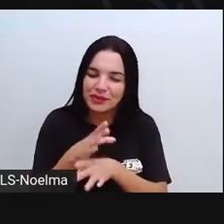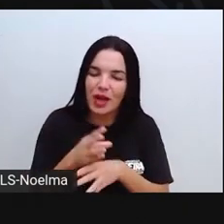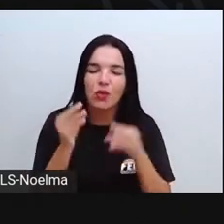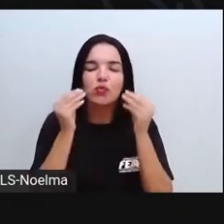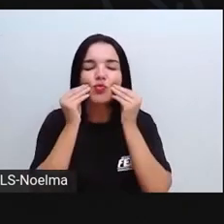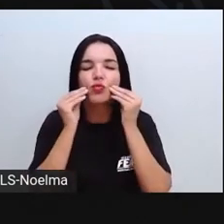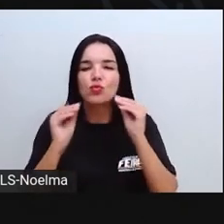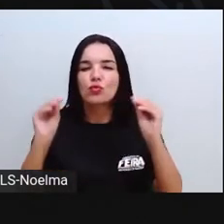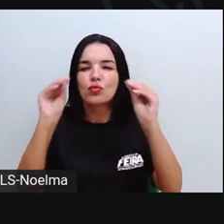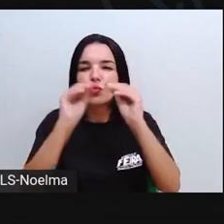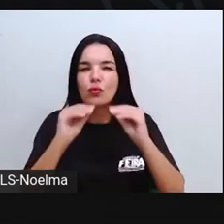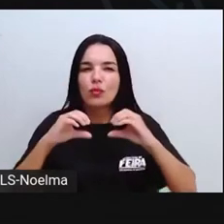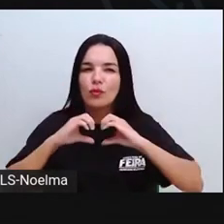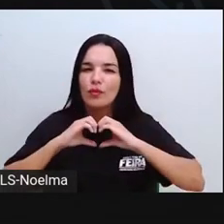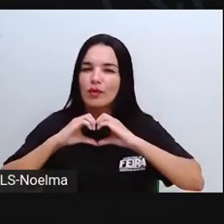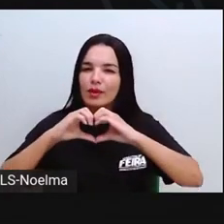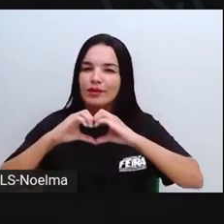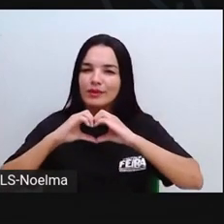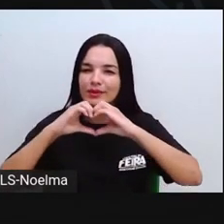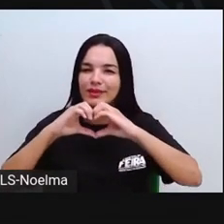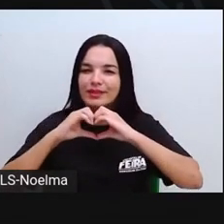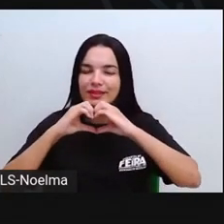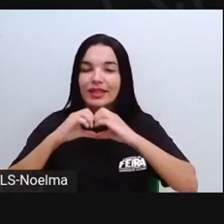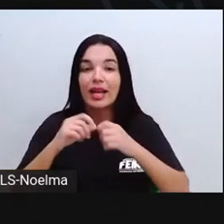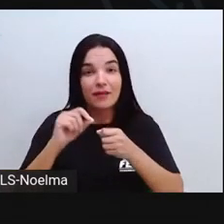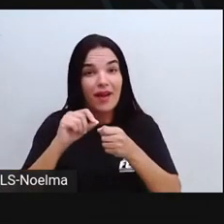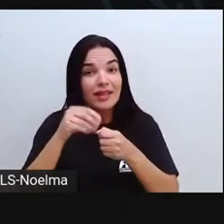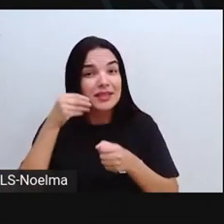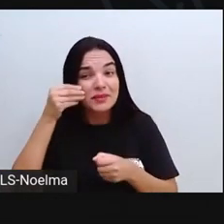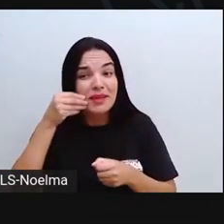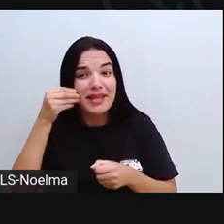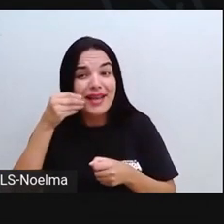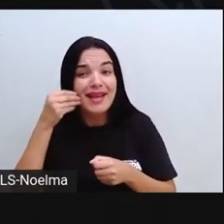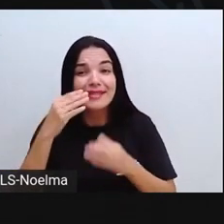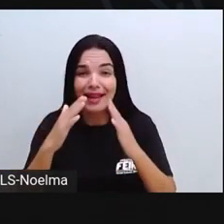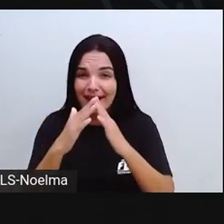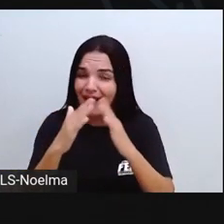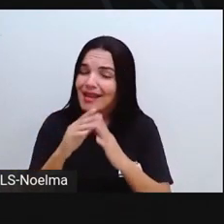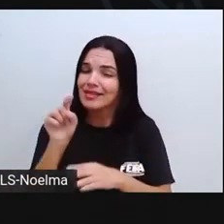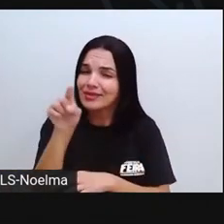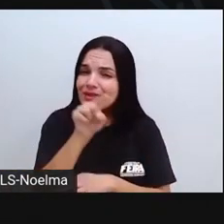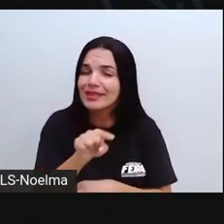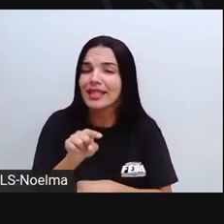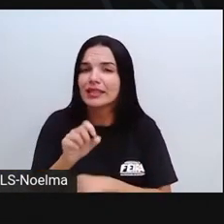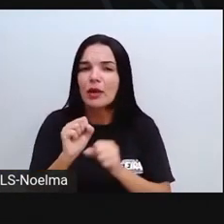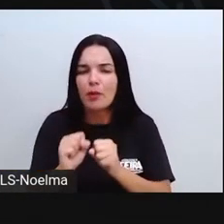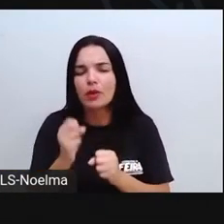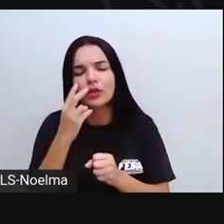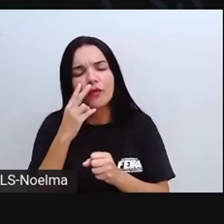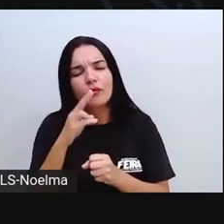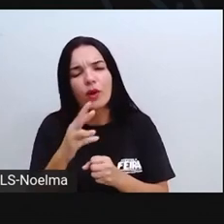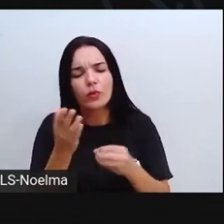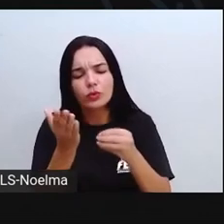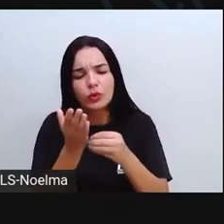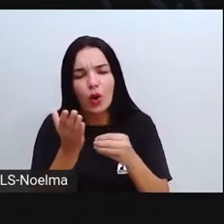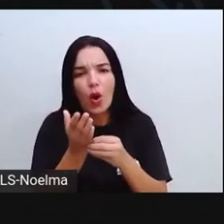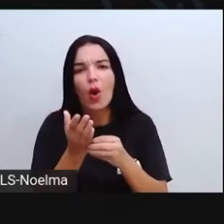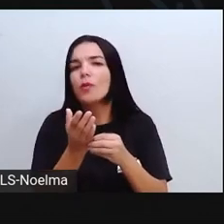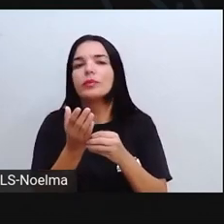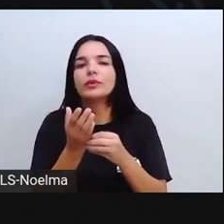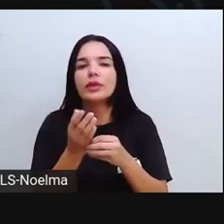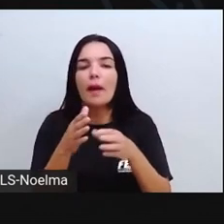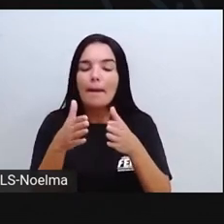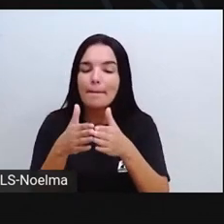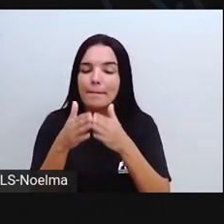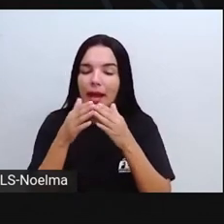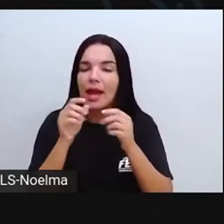beijo no coração de cada um de vocês. E façam essas experiências aí na casa de vocês. Observe os copos que vocês têm aí, né?